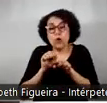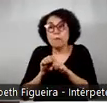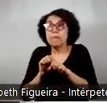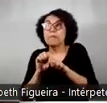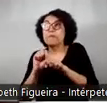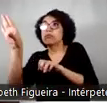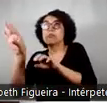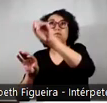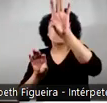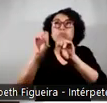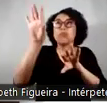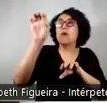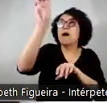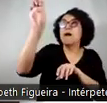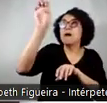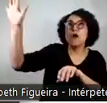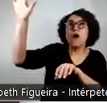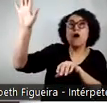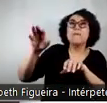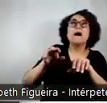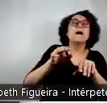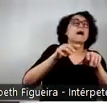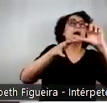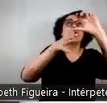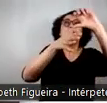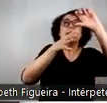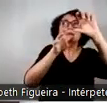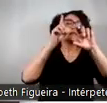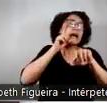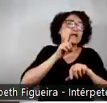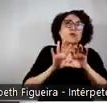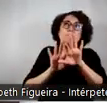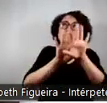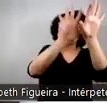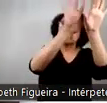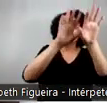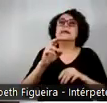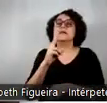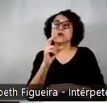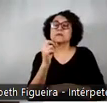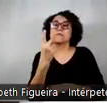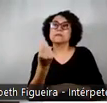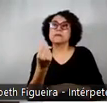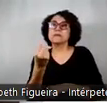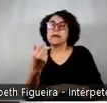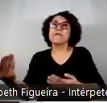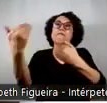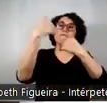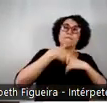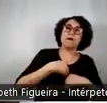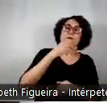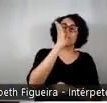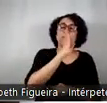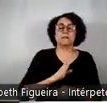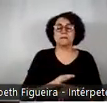Unidos, e depois, a partir de 2016, essas pessoas que se deslocam para o Brasil, principalmente, mas também a gente tem uma presença